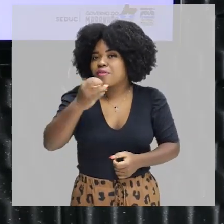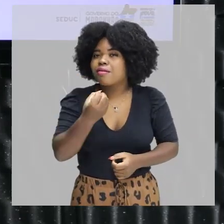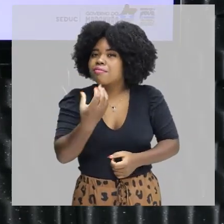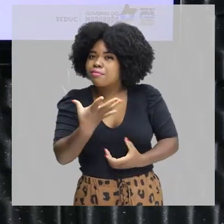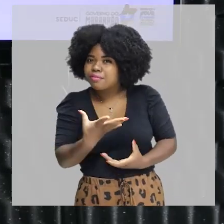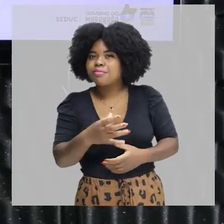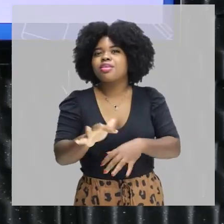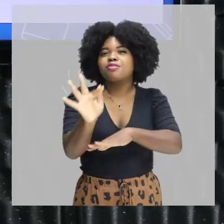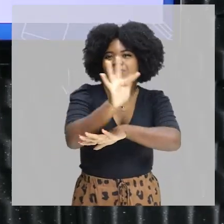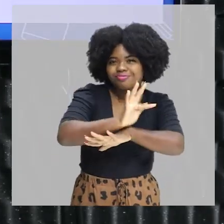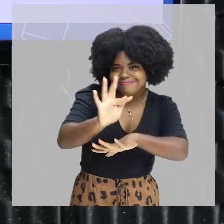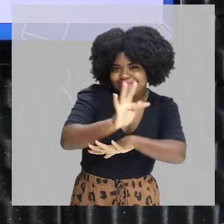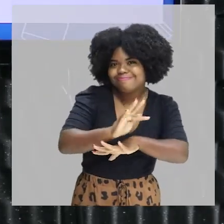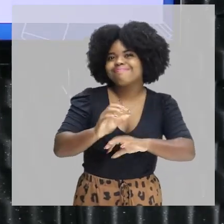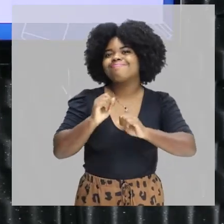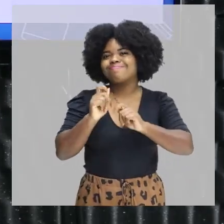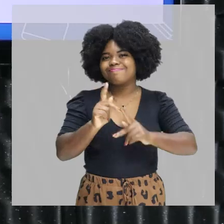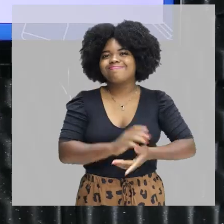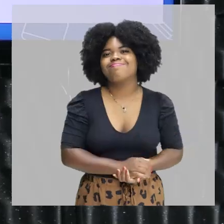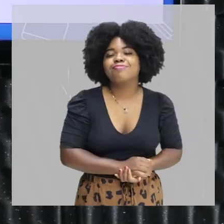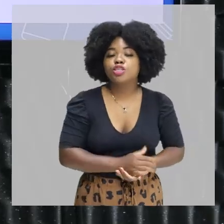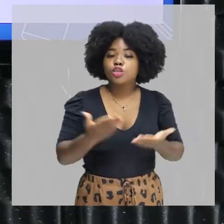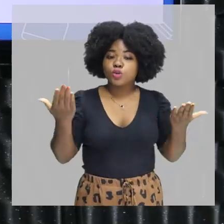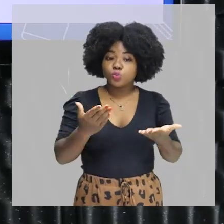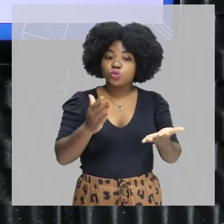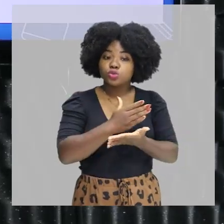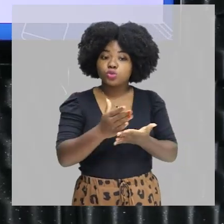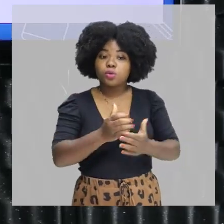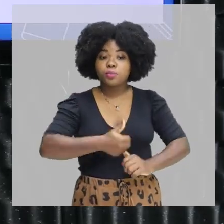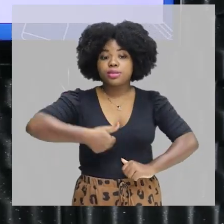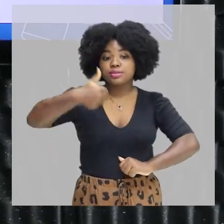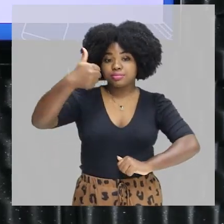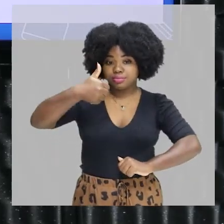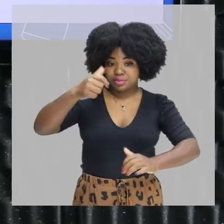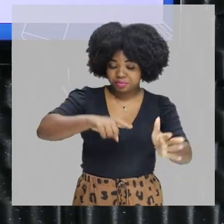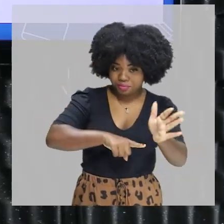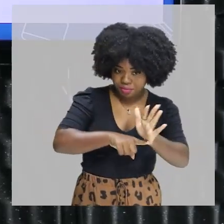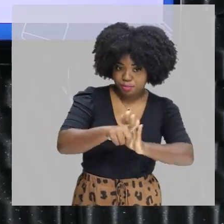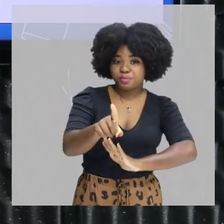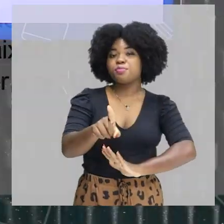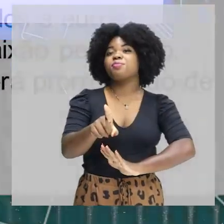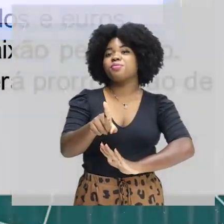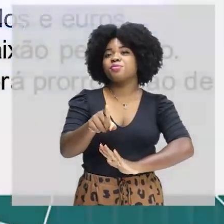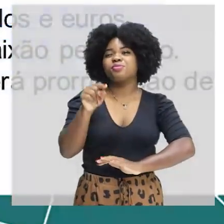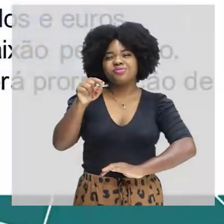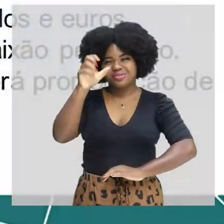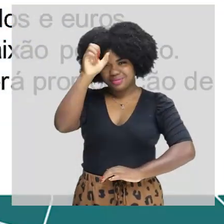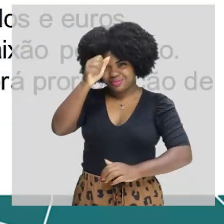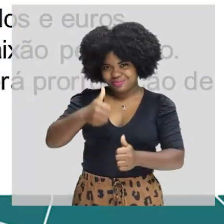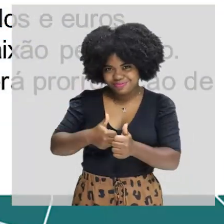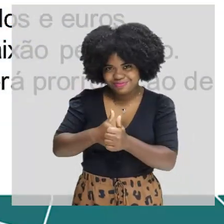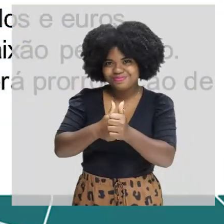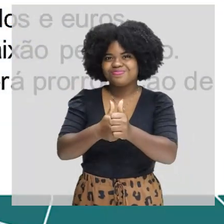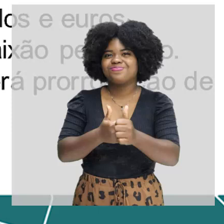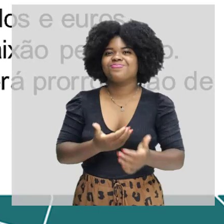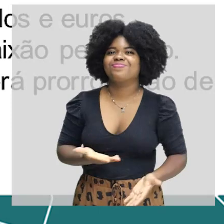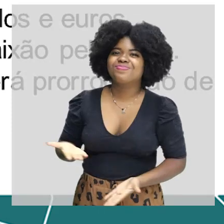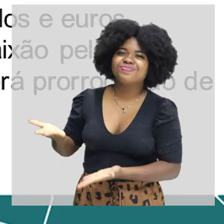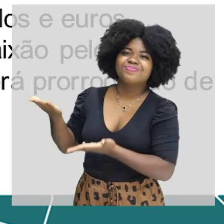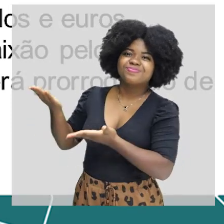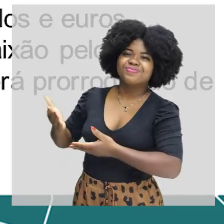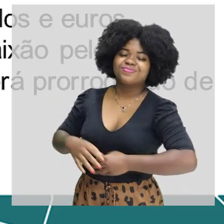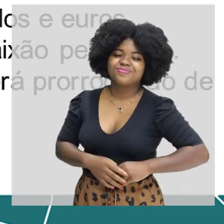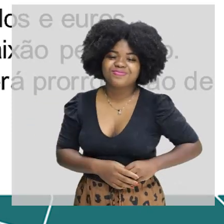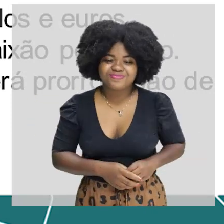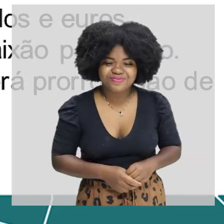originalidade na hora da construção dos seus textos. E a gente começa falando aqui nesses exercícios que você vai acompanhar na sua tela. Bom, assinale a